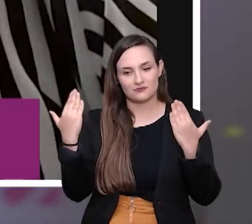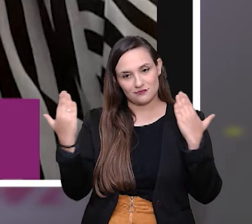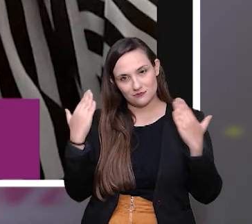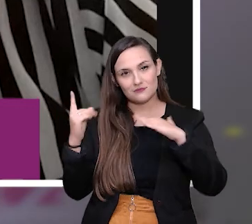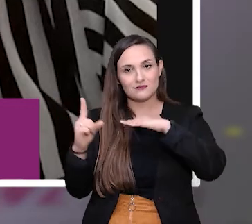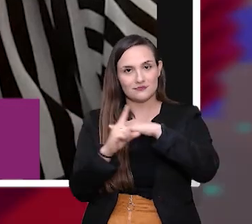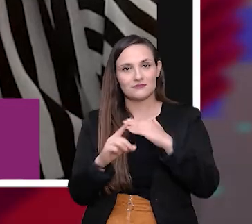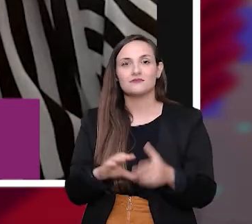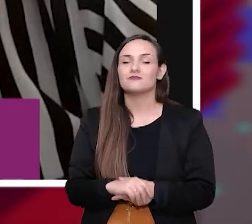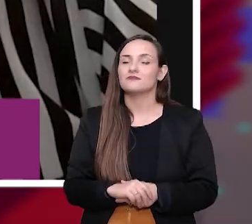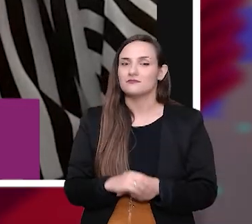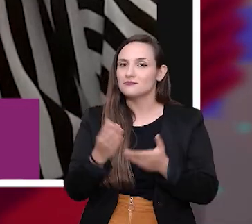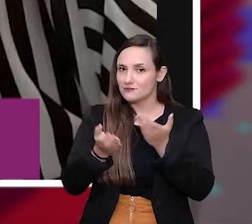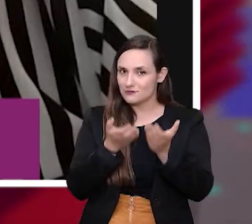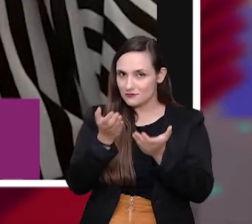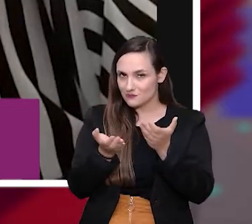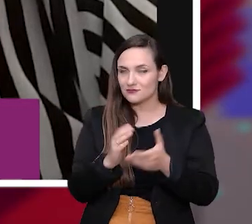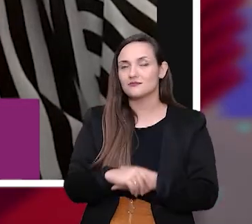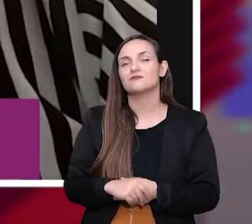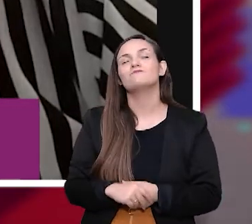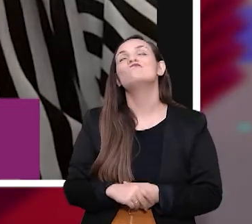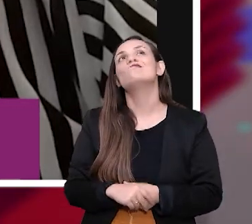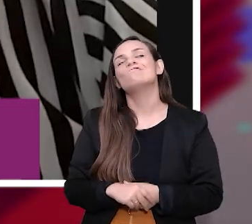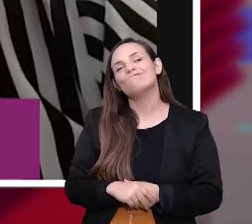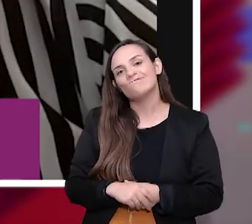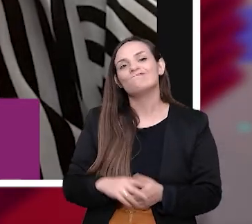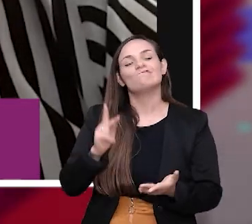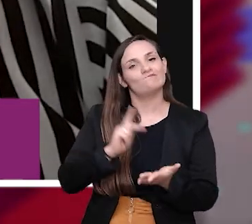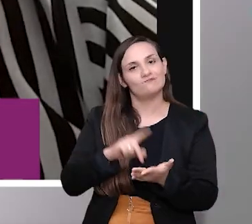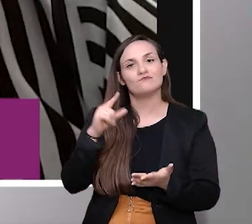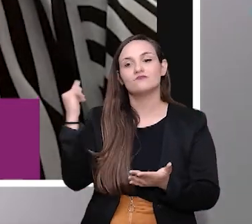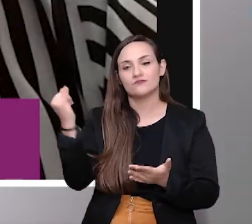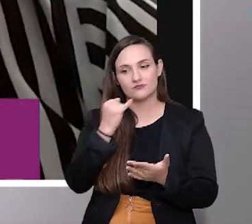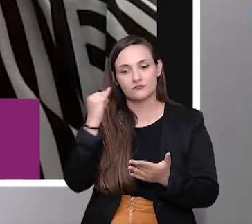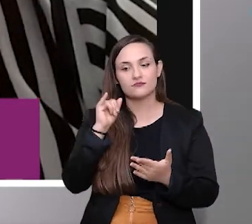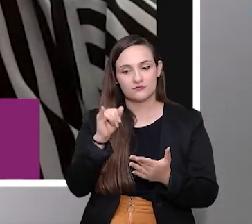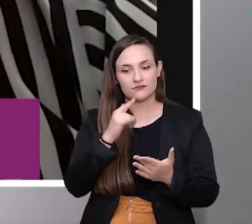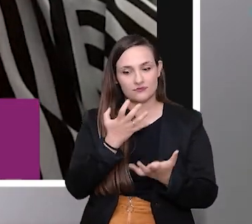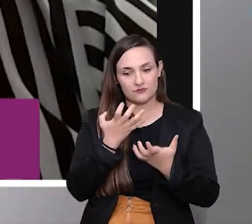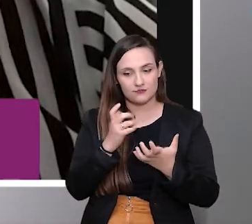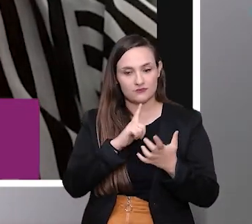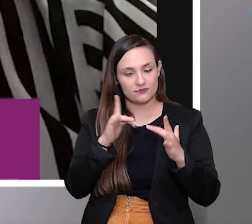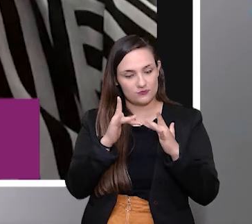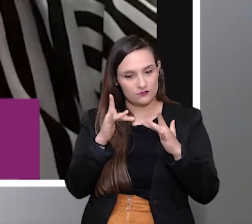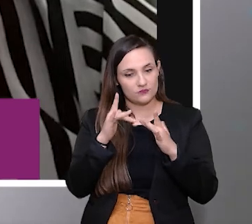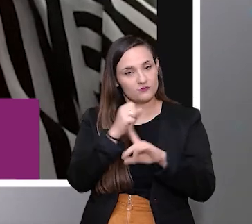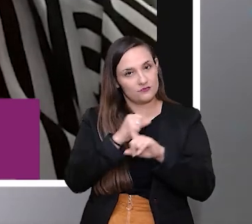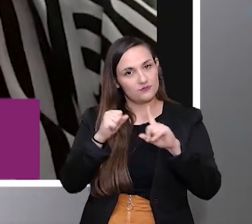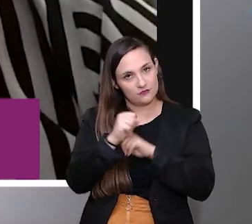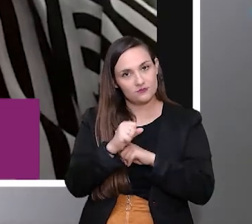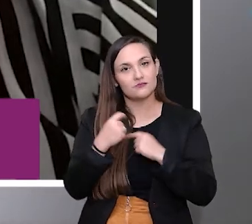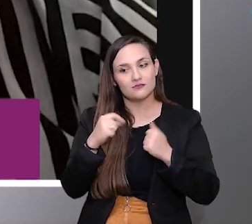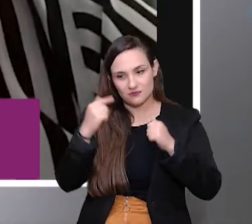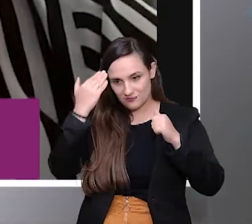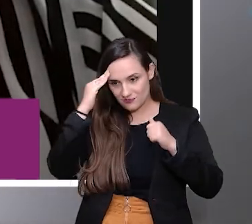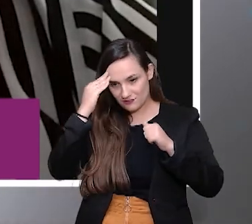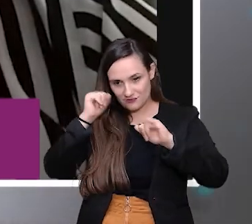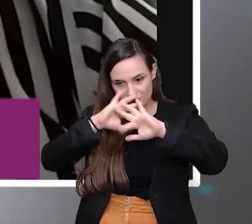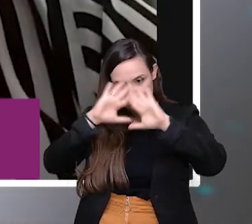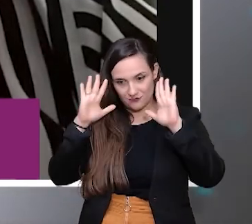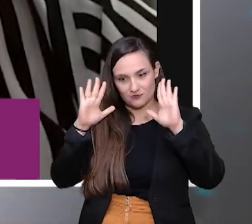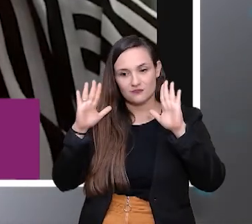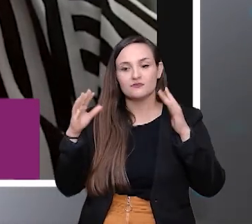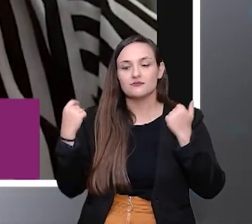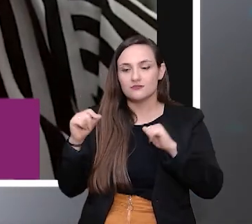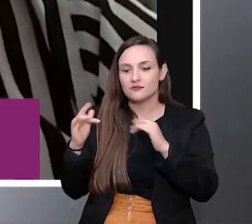psicoterapia. Bom, é muito importante, né, para a gente conviver em sociedade, que a gente consiga se compreender para